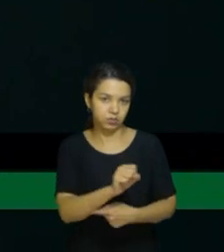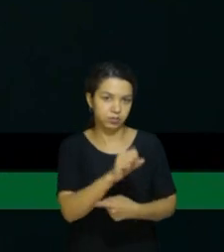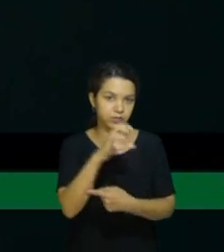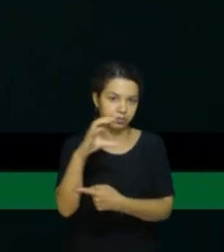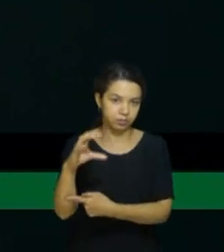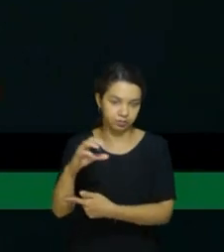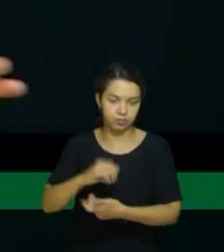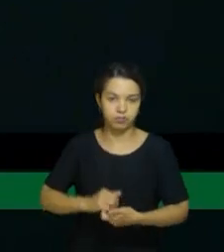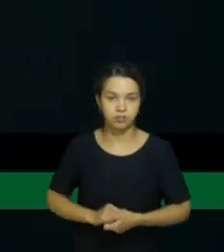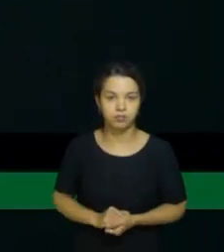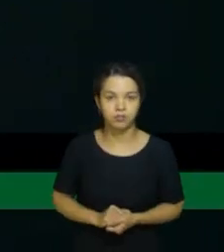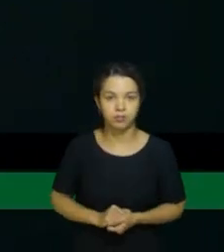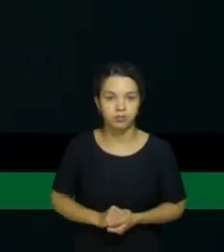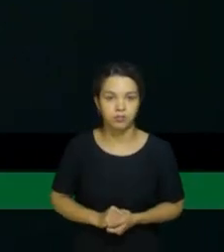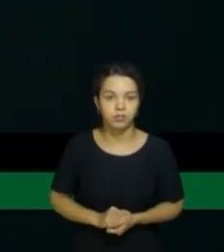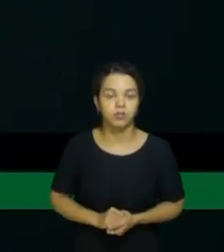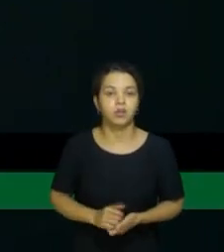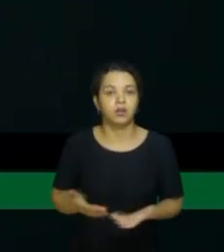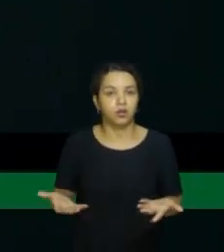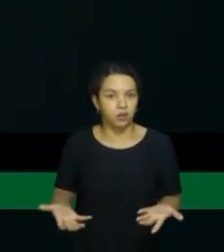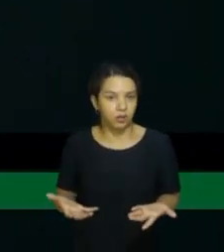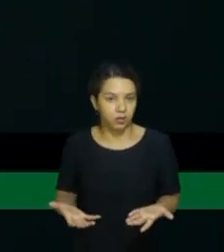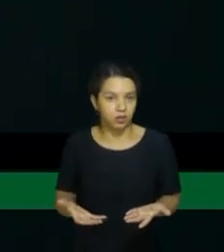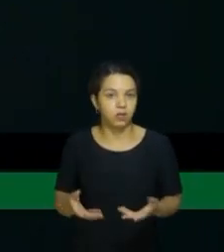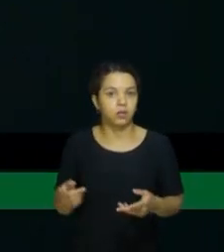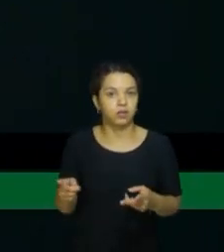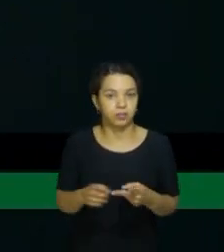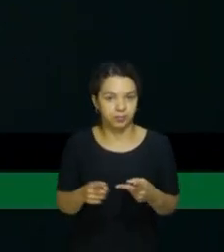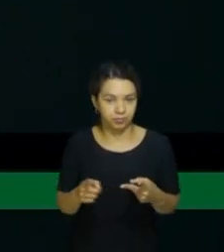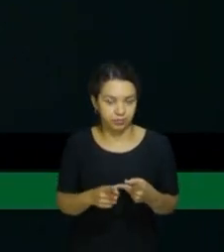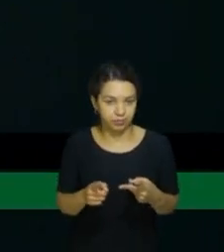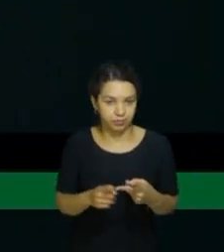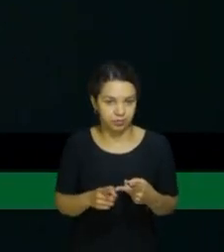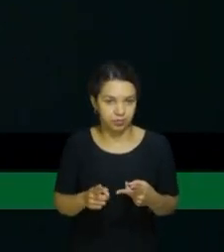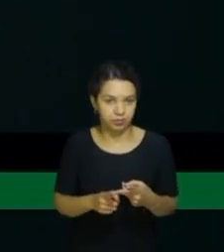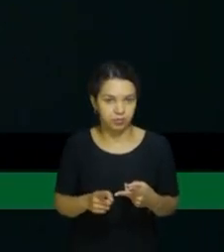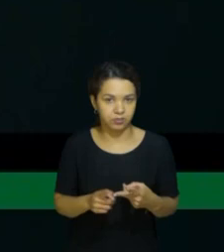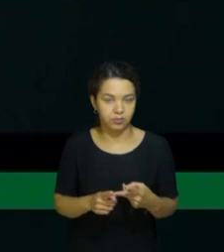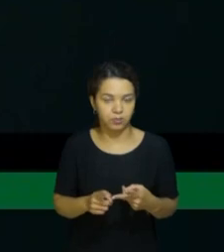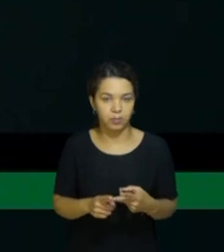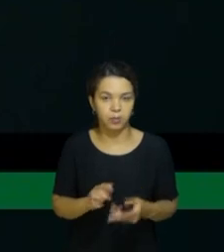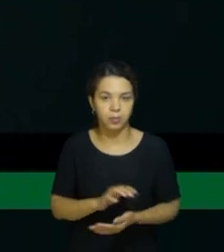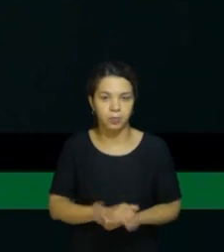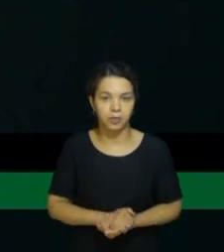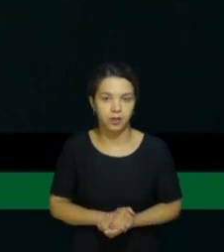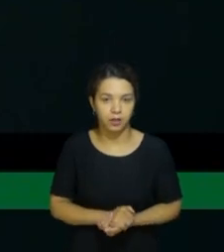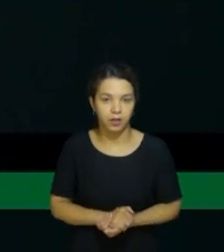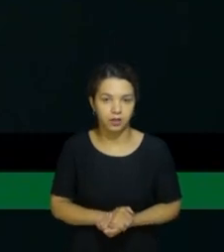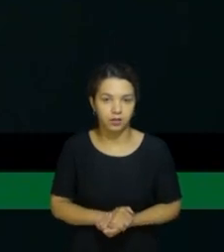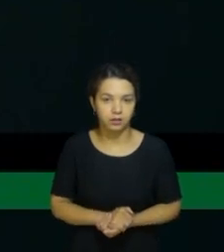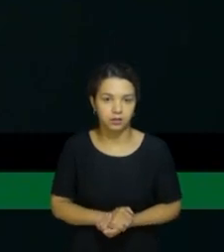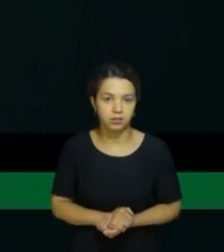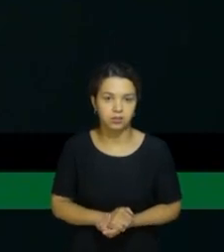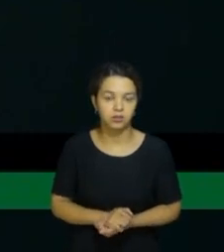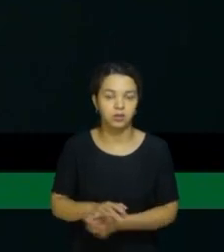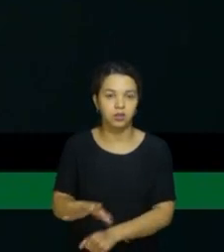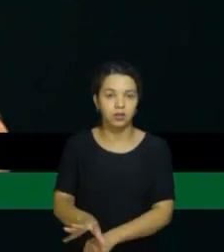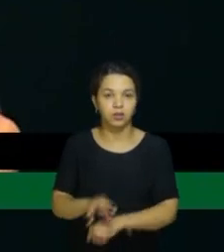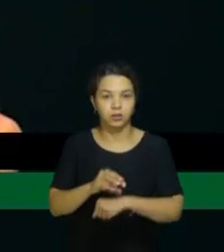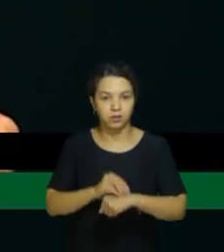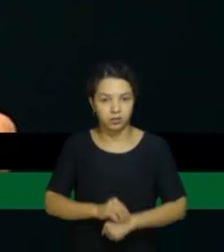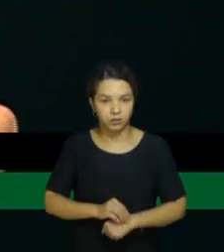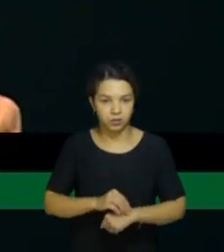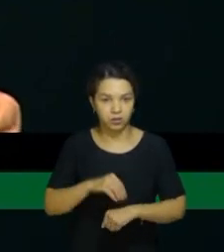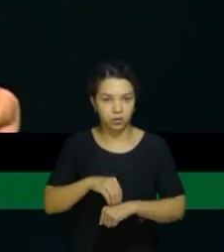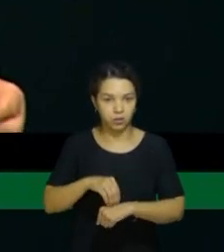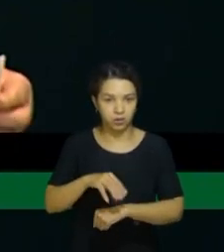Catarinense eu gostaria num segundo momento trazer aqui presente o encaminhamento